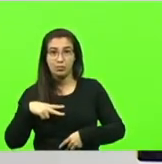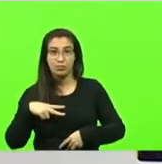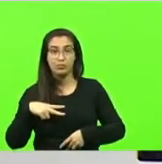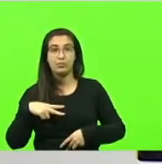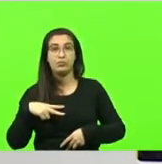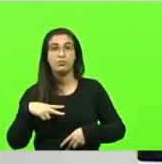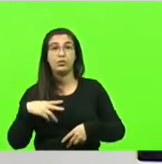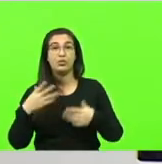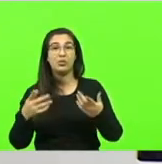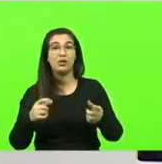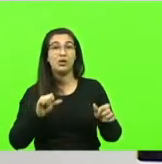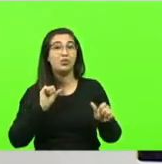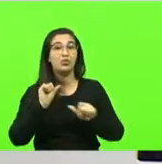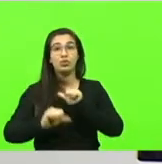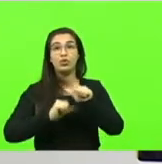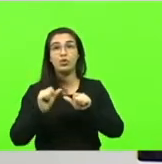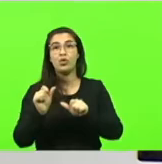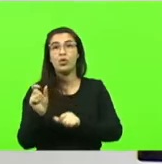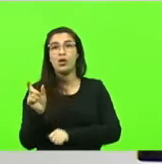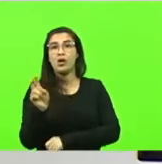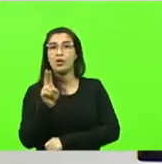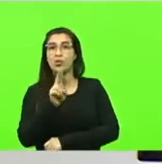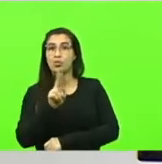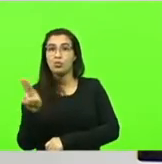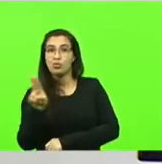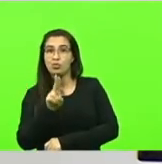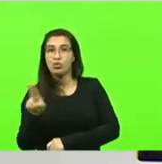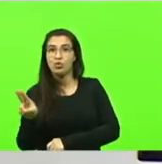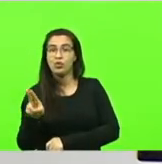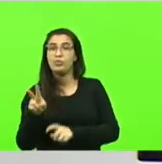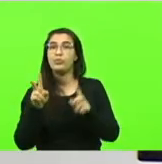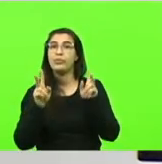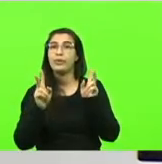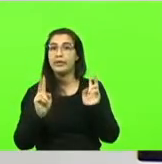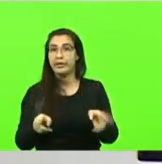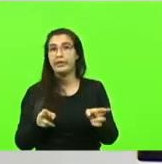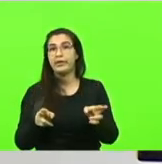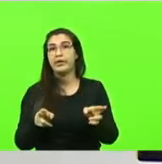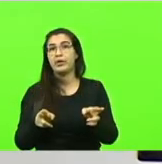eles trocaram os nomes e ficaram os mesmos sócios.